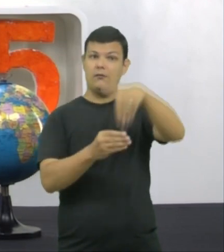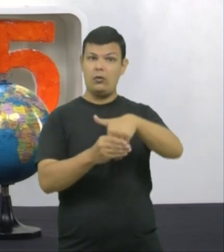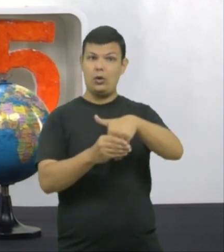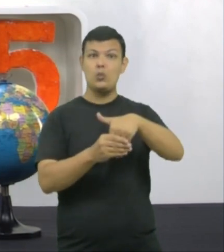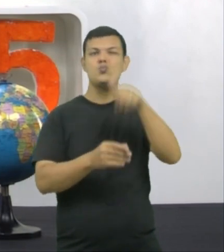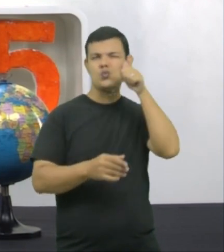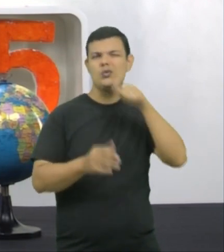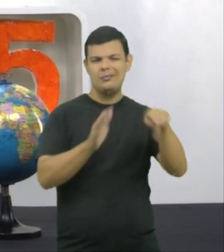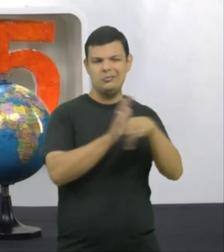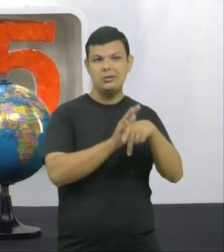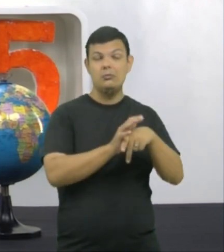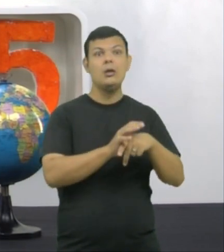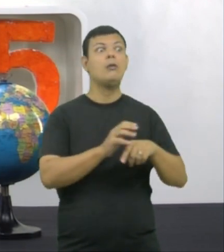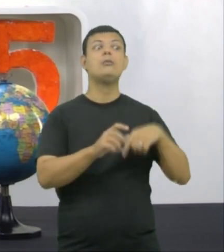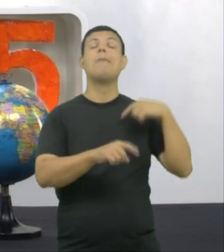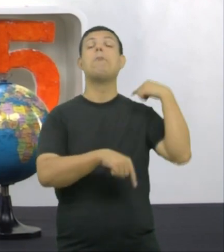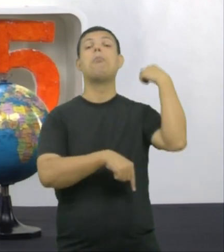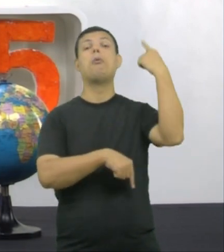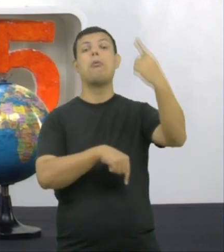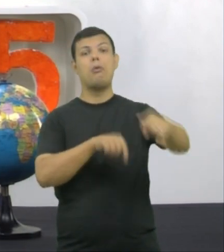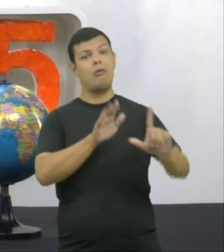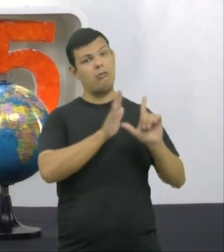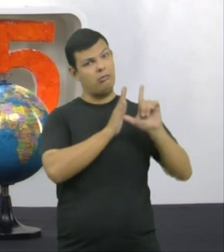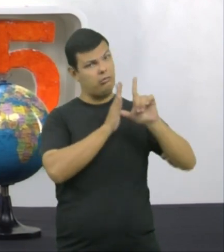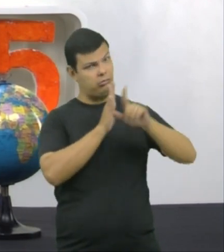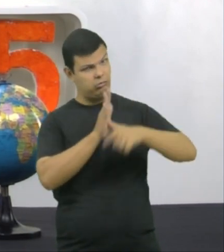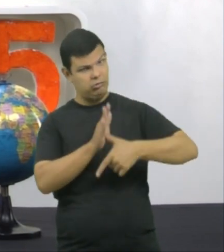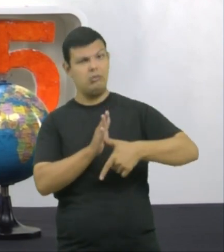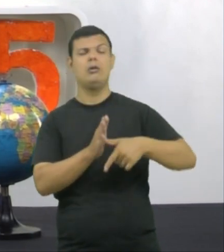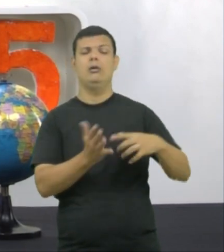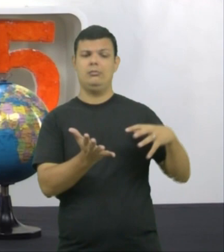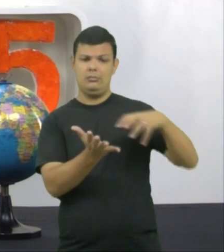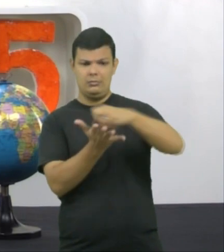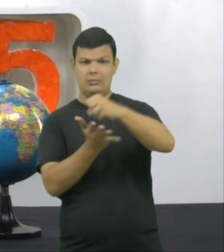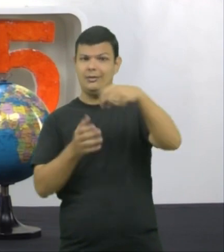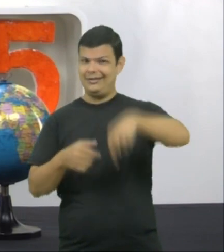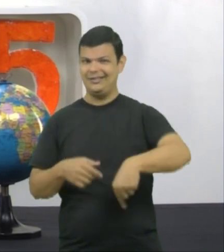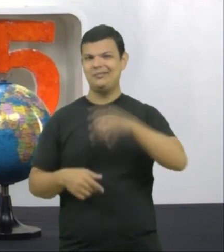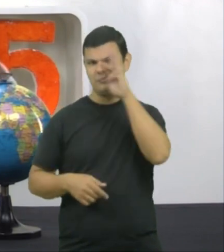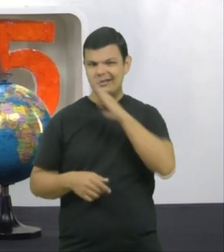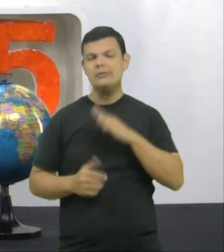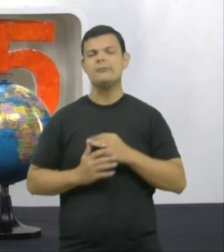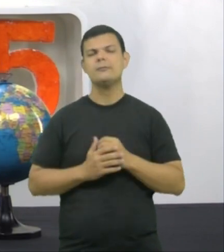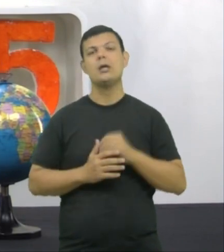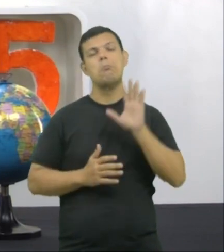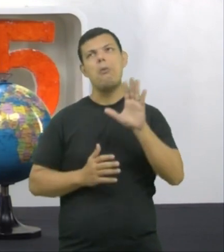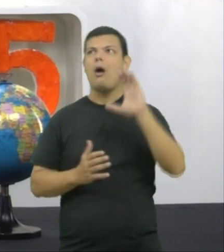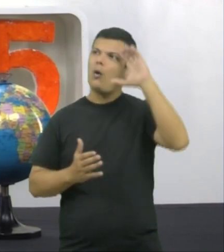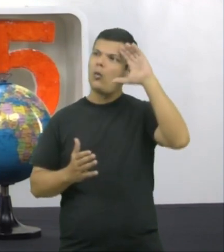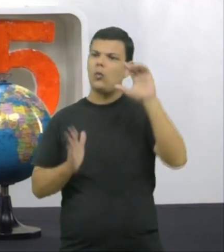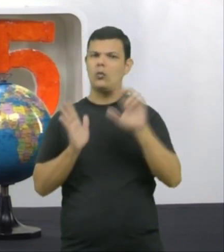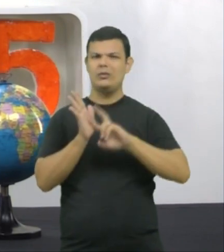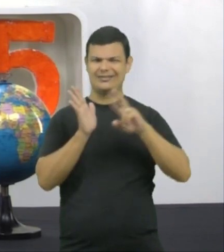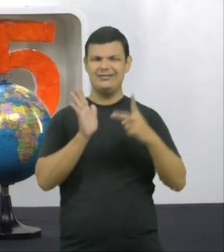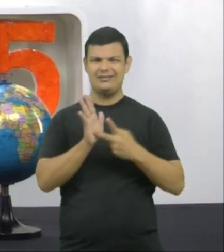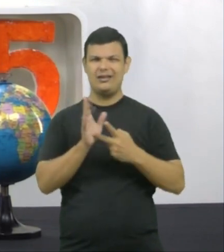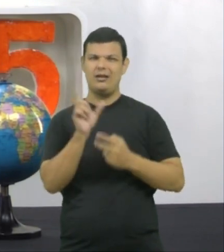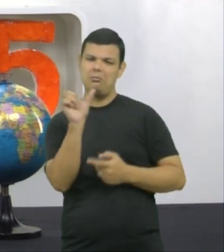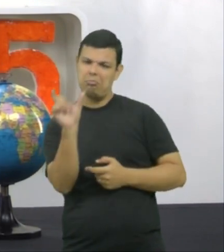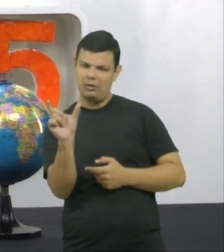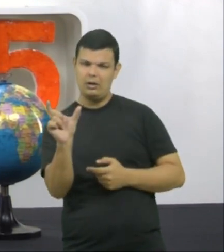foi conquistado muito tempo depois do início da nossa colonização, tá? Mas o conceito básico de democracia,